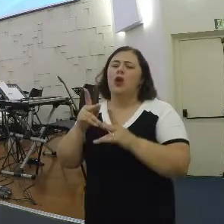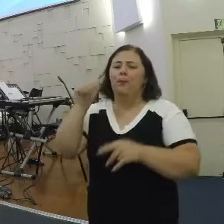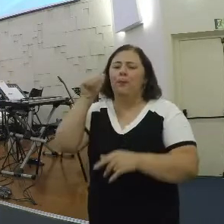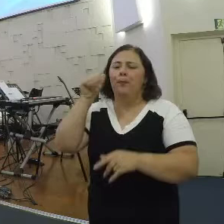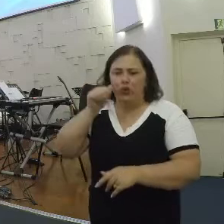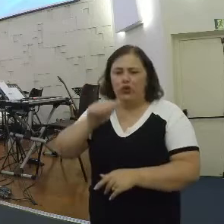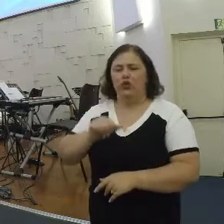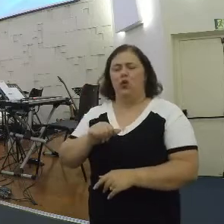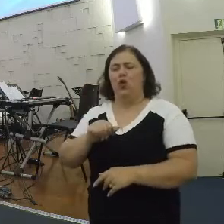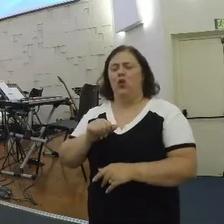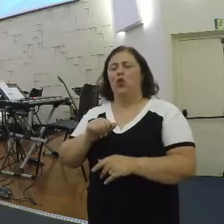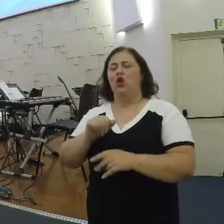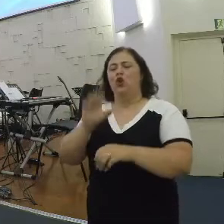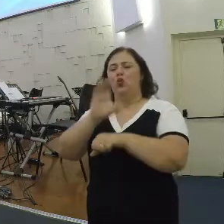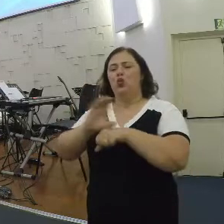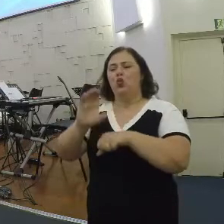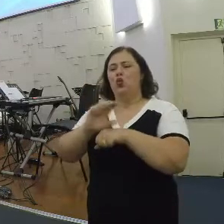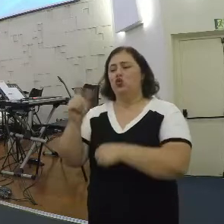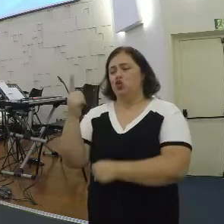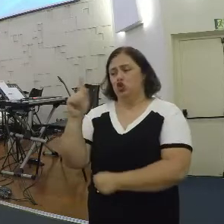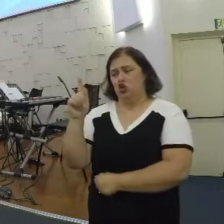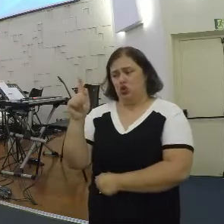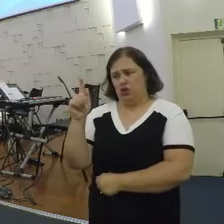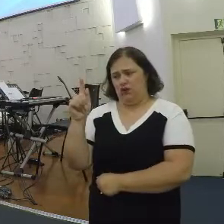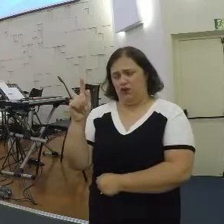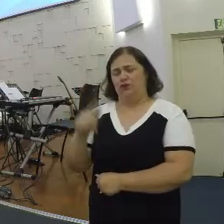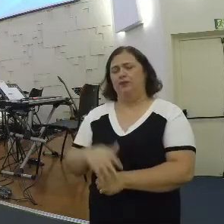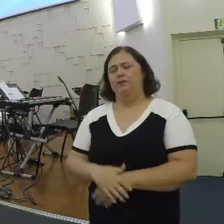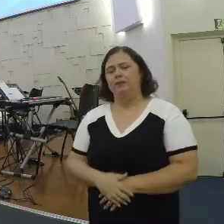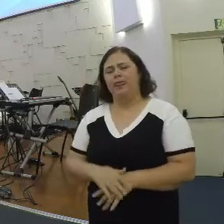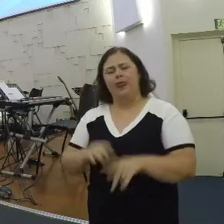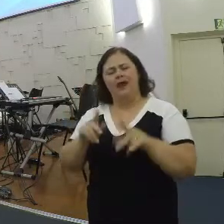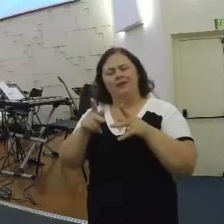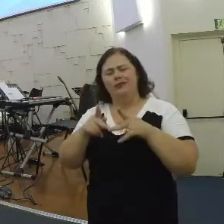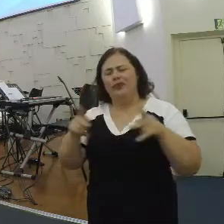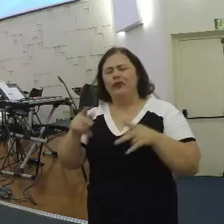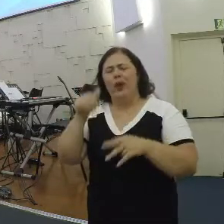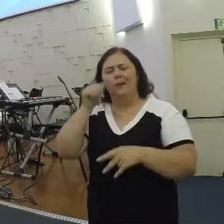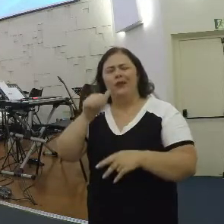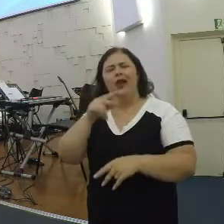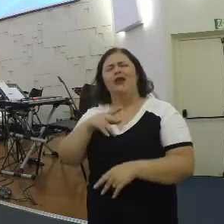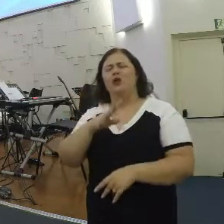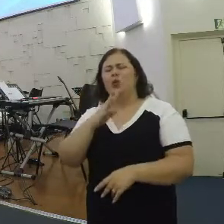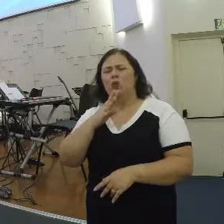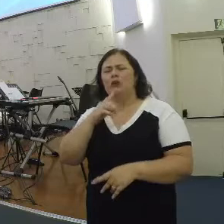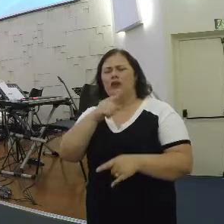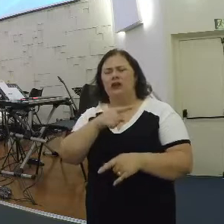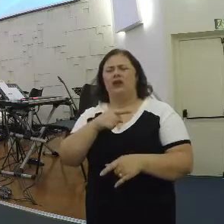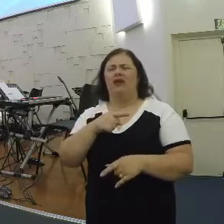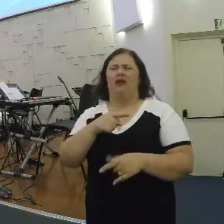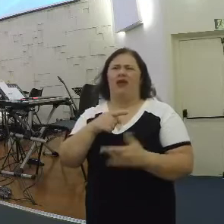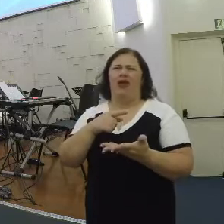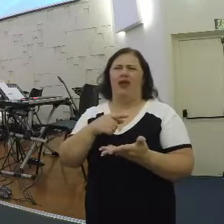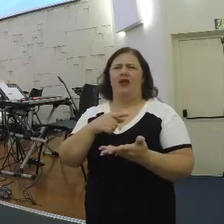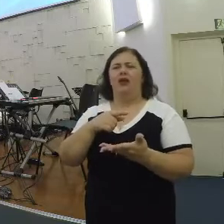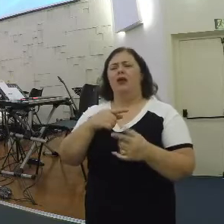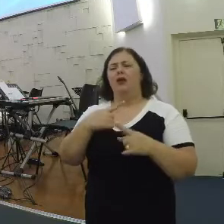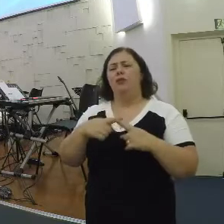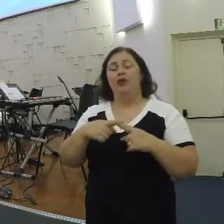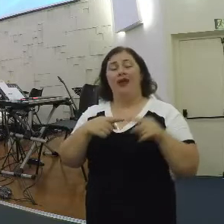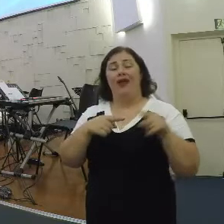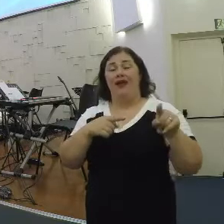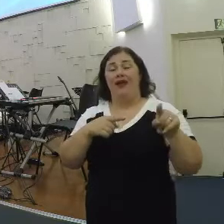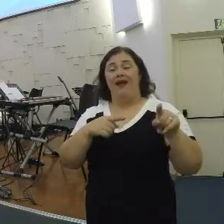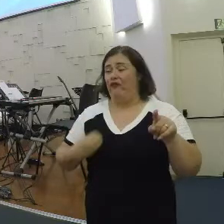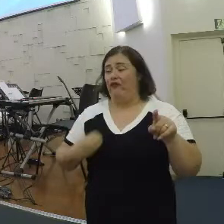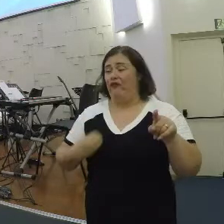do curso de geografia, e essa professora eu já a conheci tendo a sua vida transformada